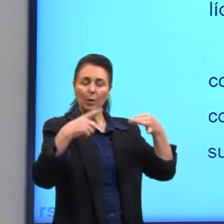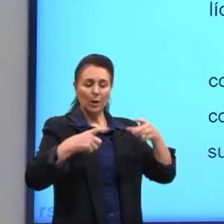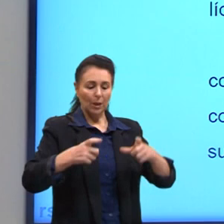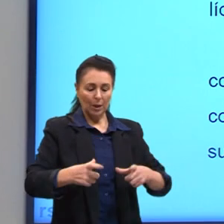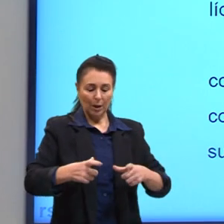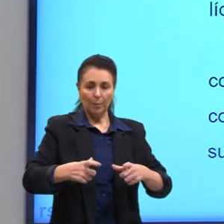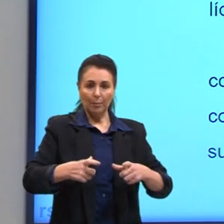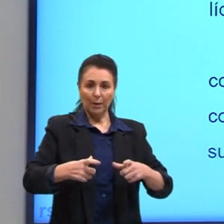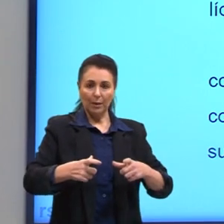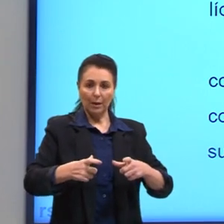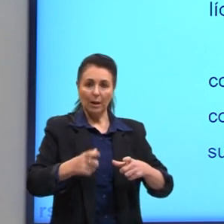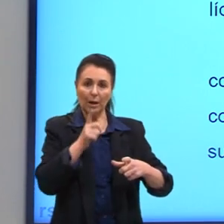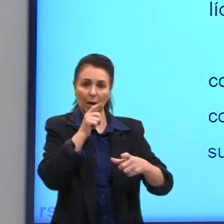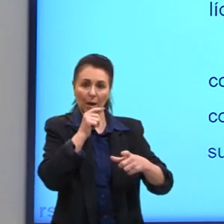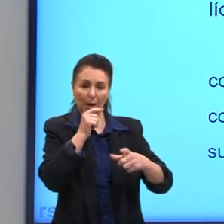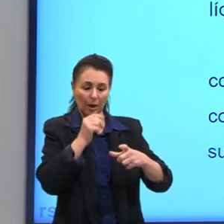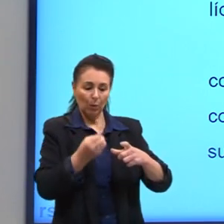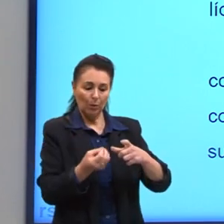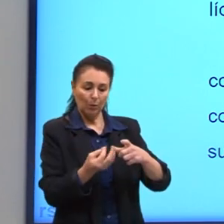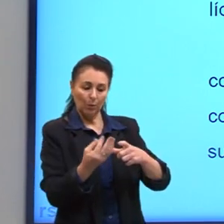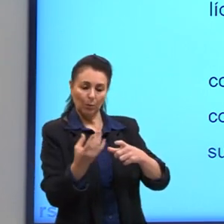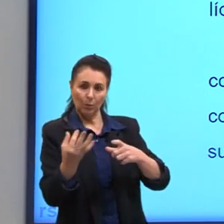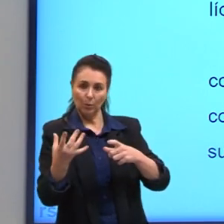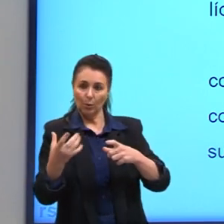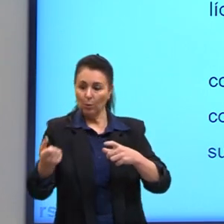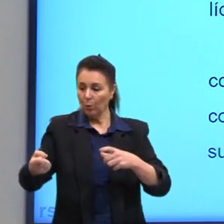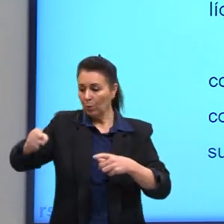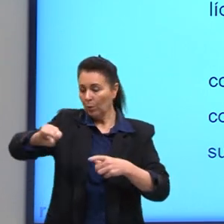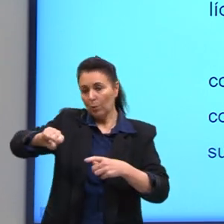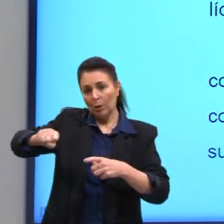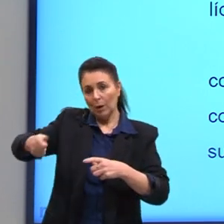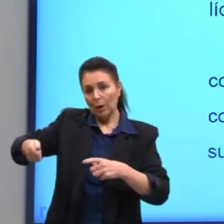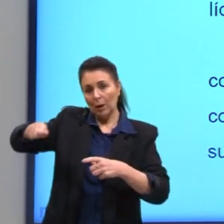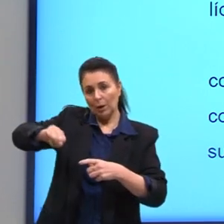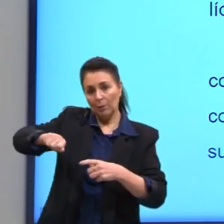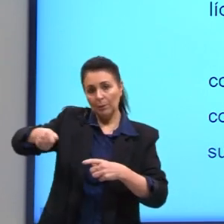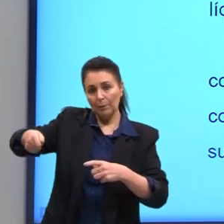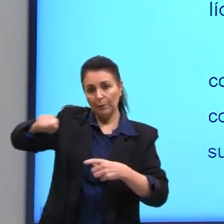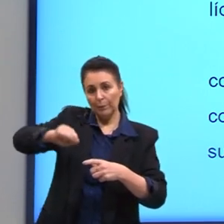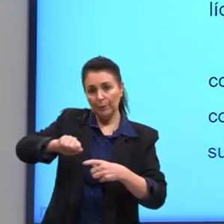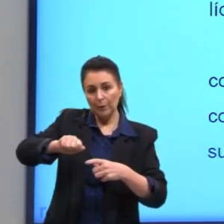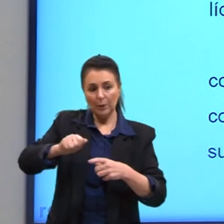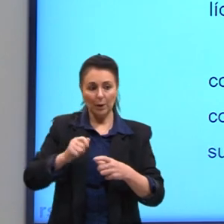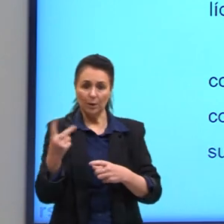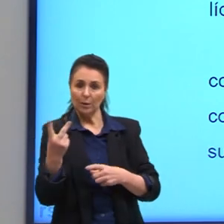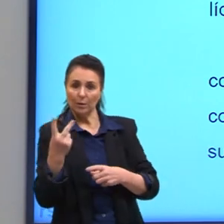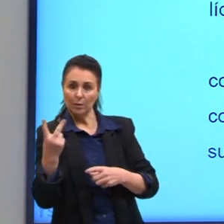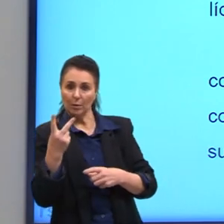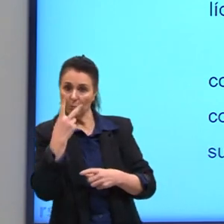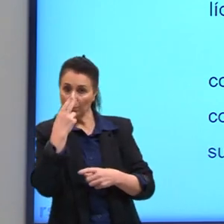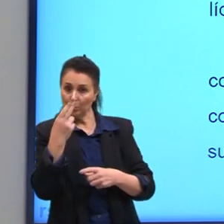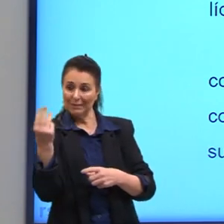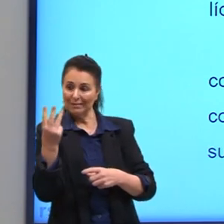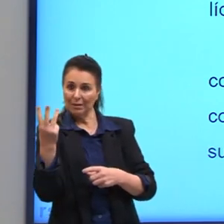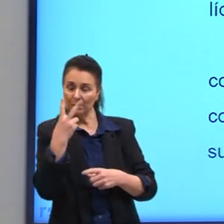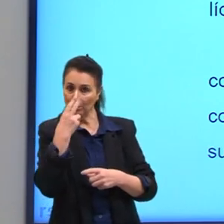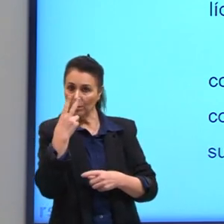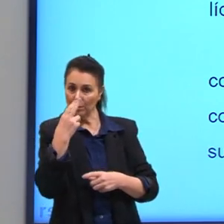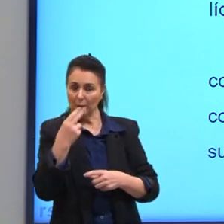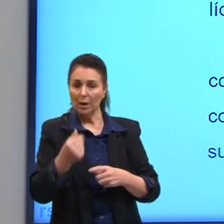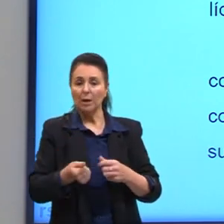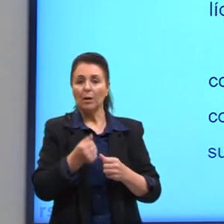uma água fervendo numa chaleira tem em comum com a nossa roupa secando no varal ambos os casos água